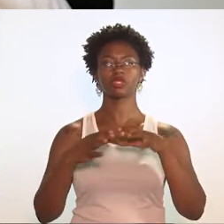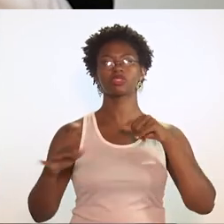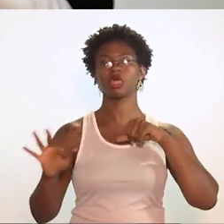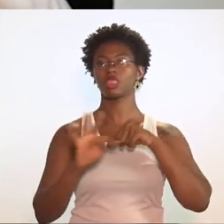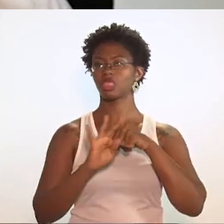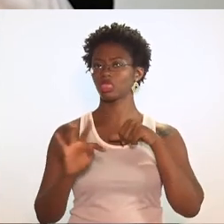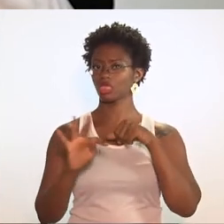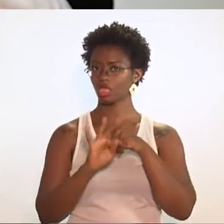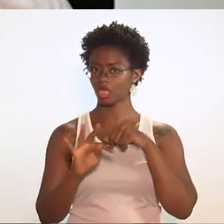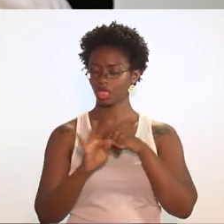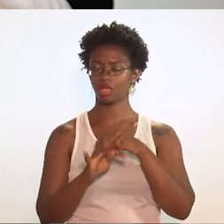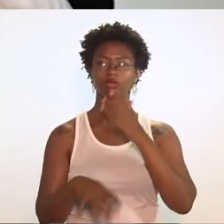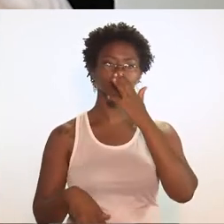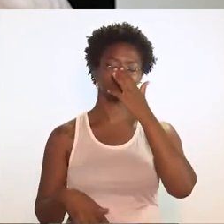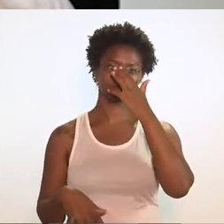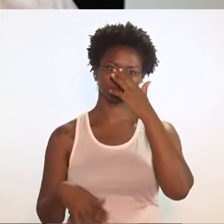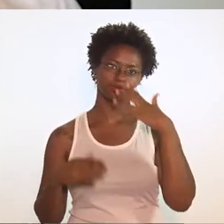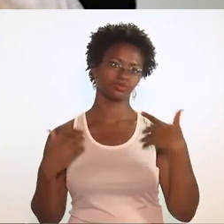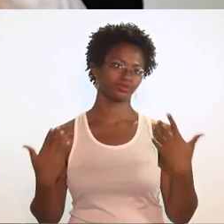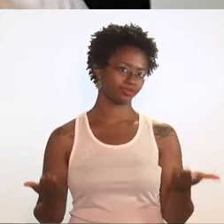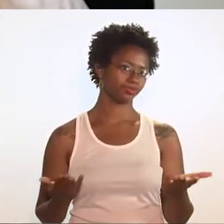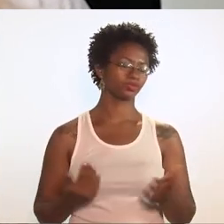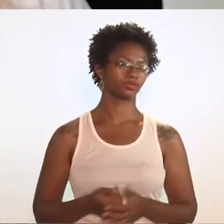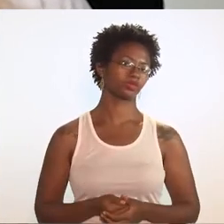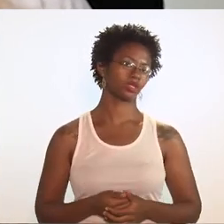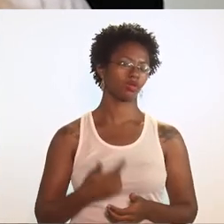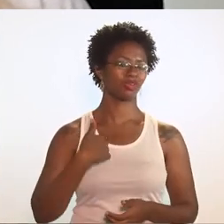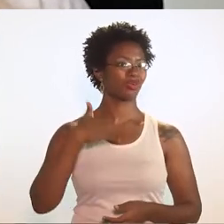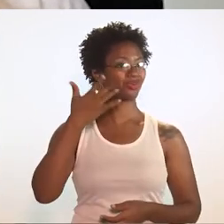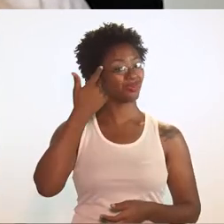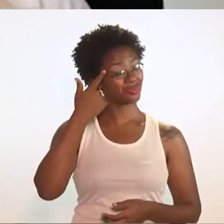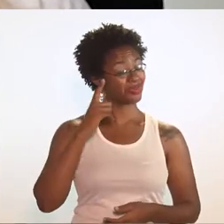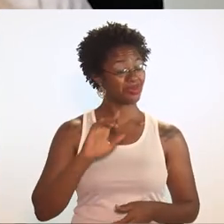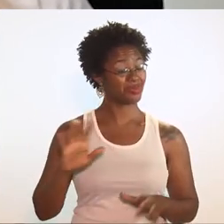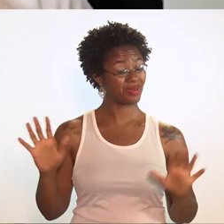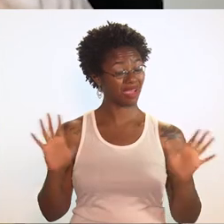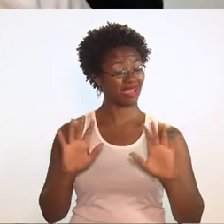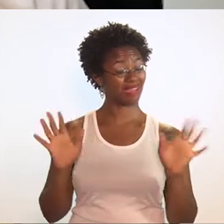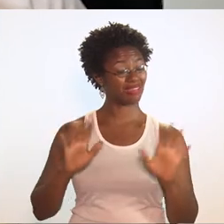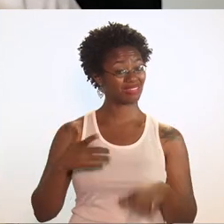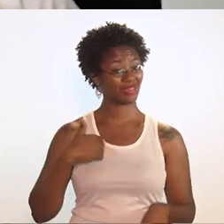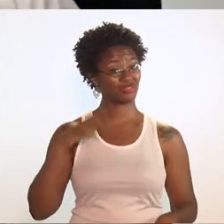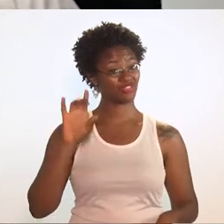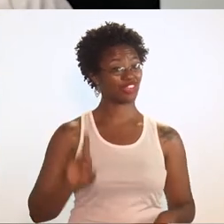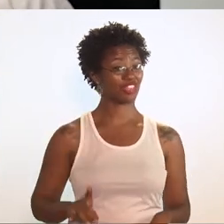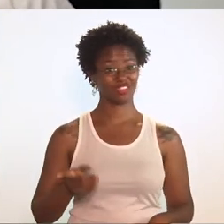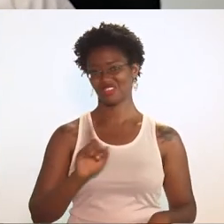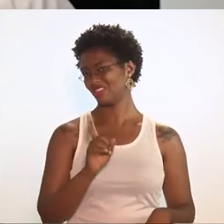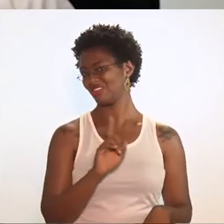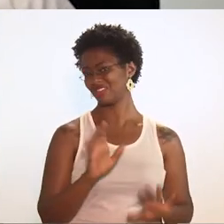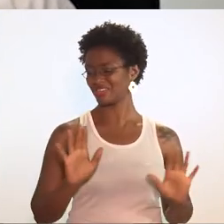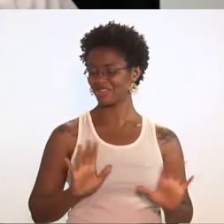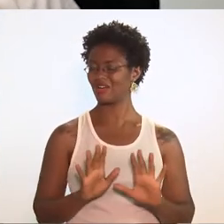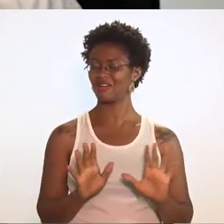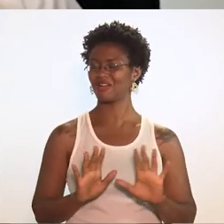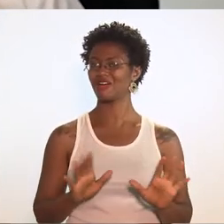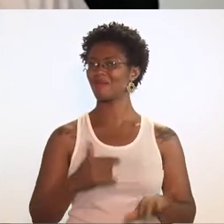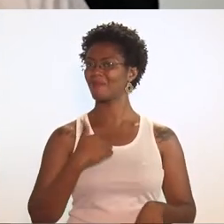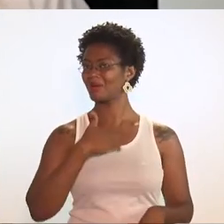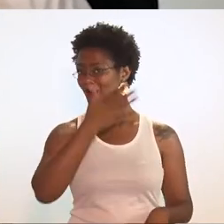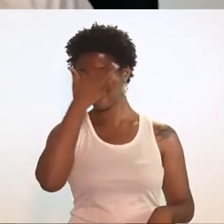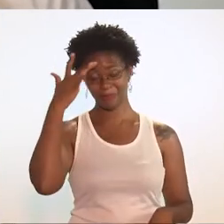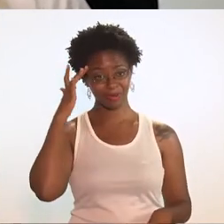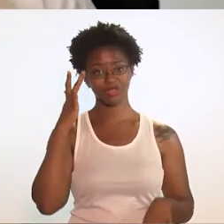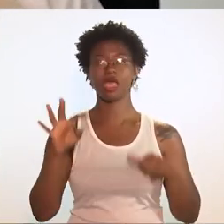da comissão, tecnicamente. Né? E, então, eu não acho que eu sou uma diretora, mas